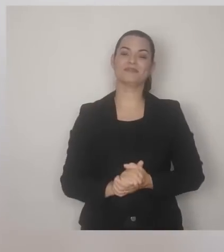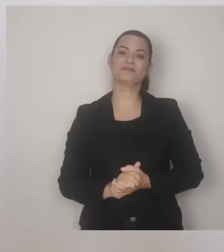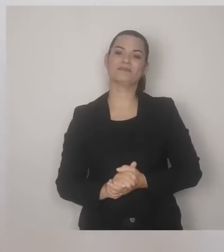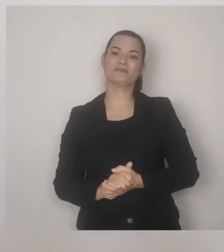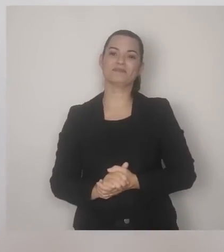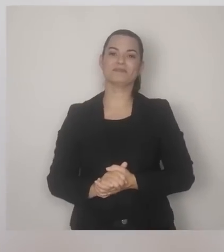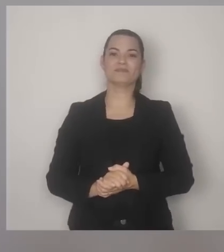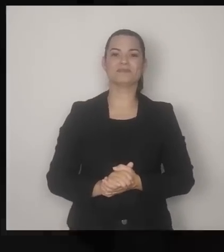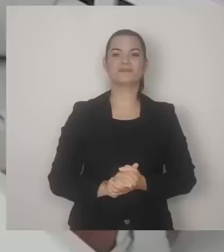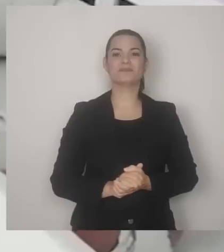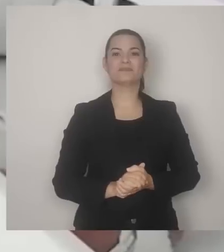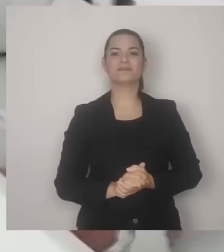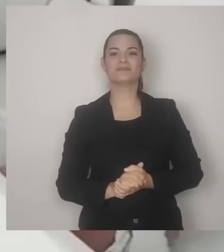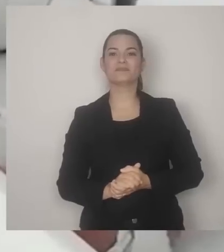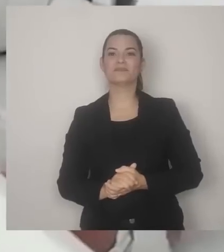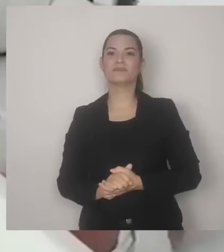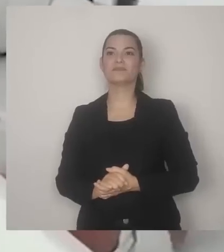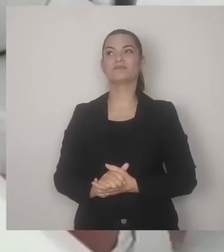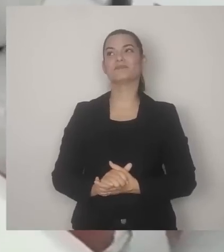uma.